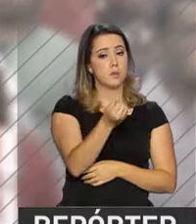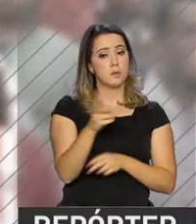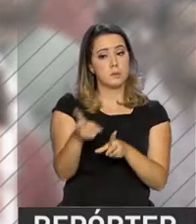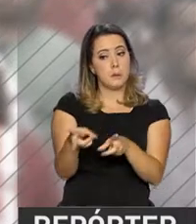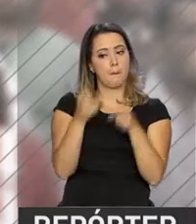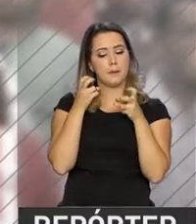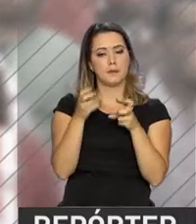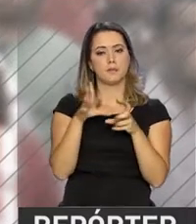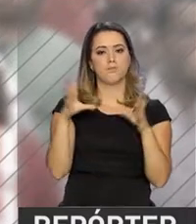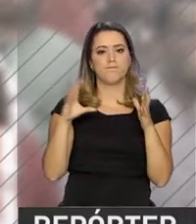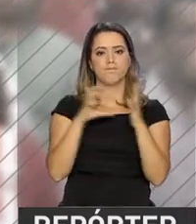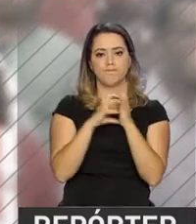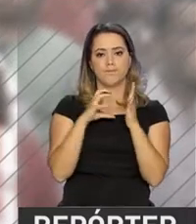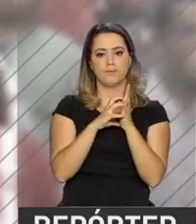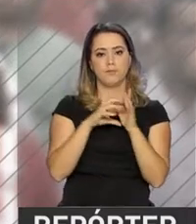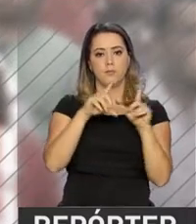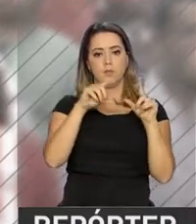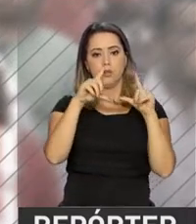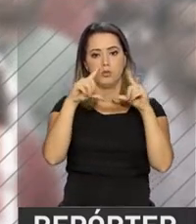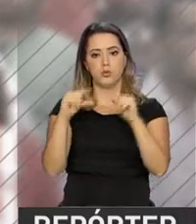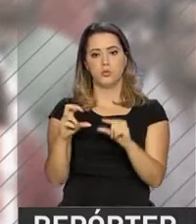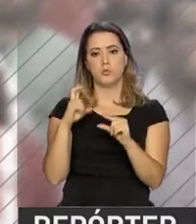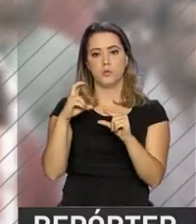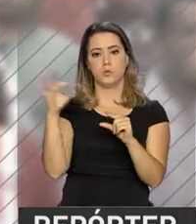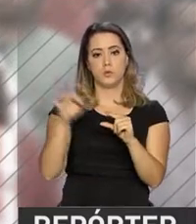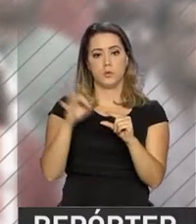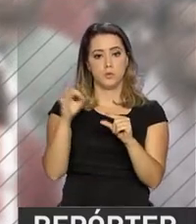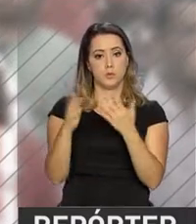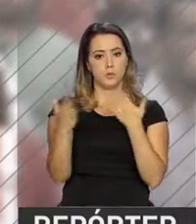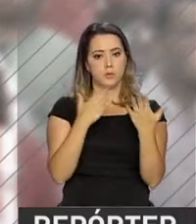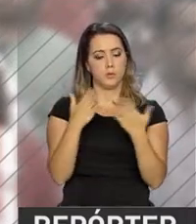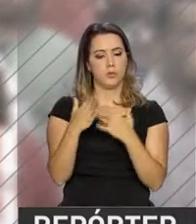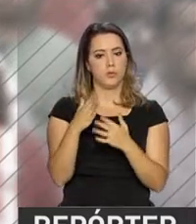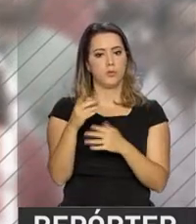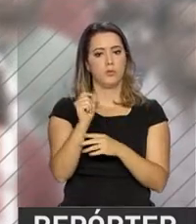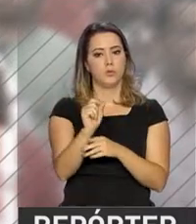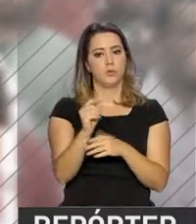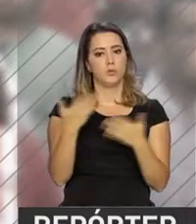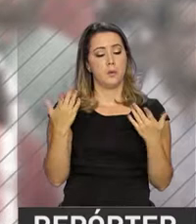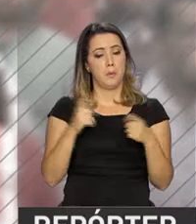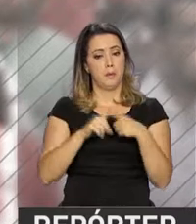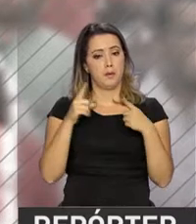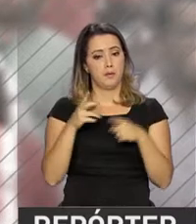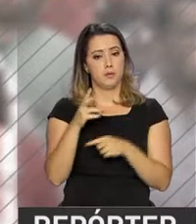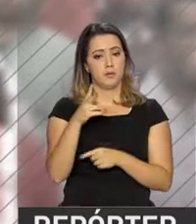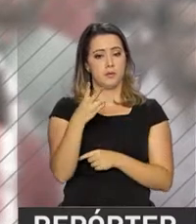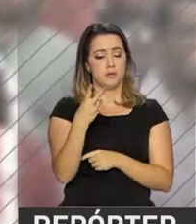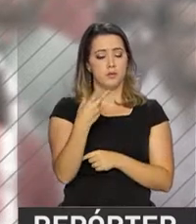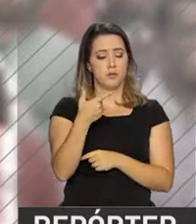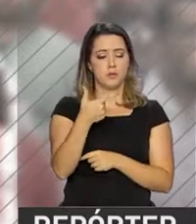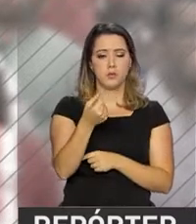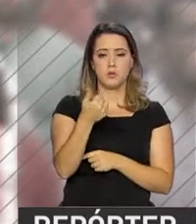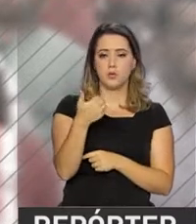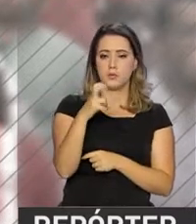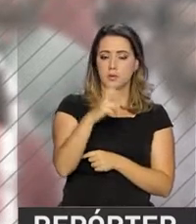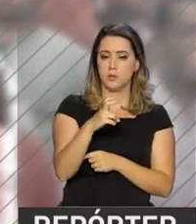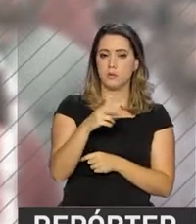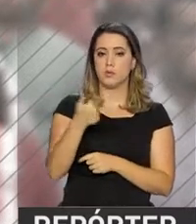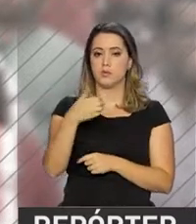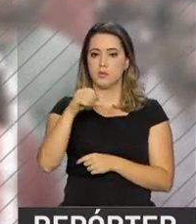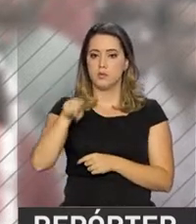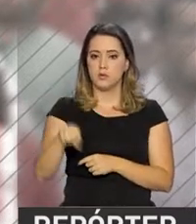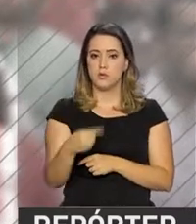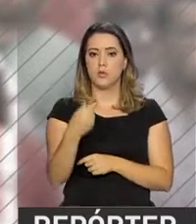aids reduziu mais de 5% em relação ao ano anterior enquanto em 2015 a taxa foi de 19,5